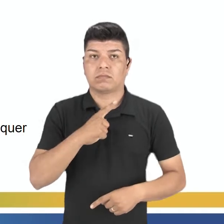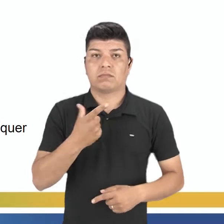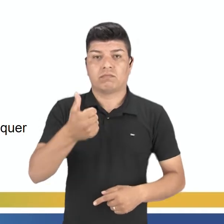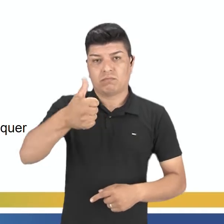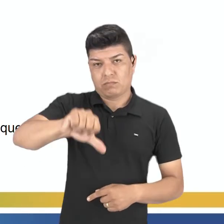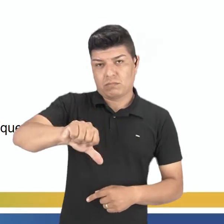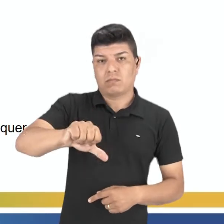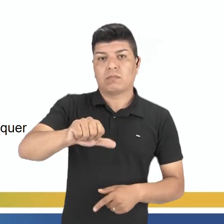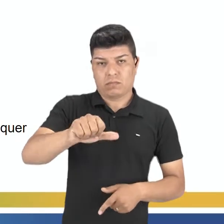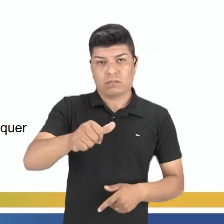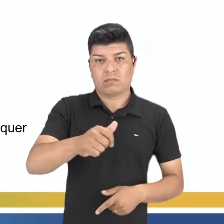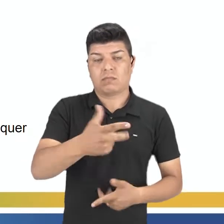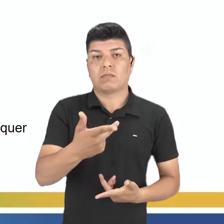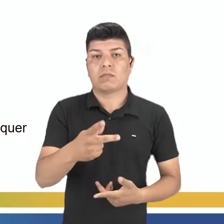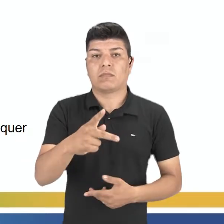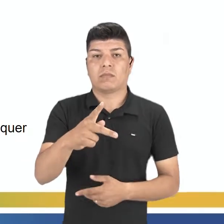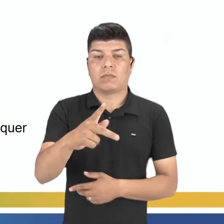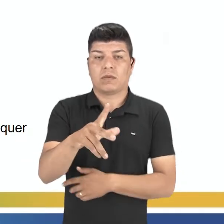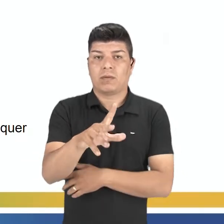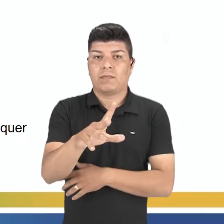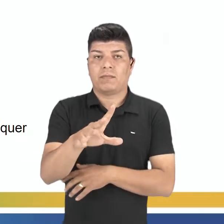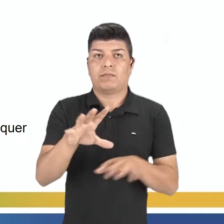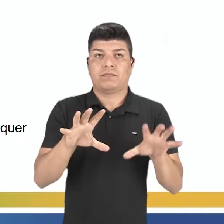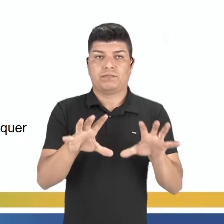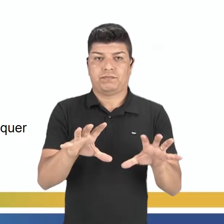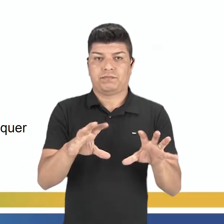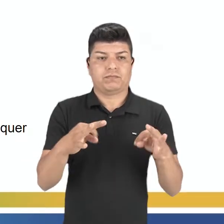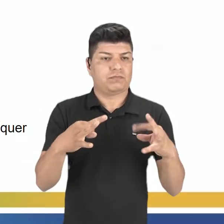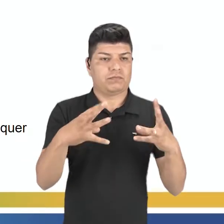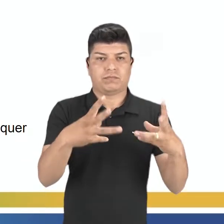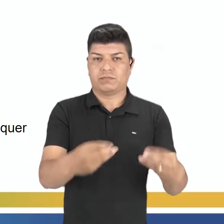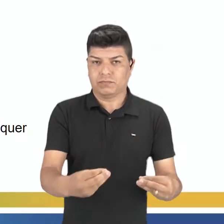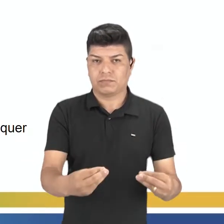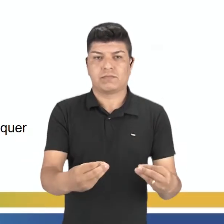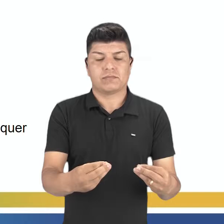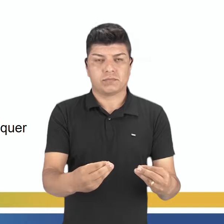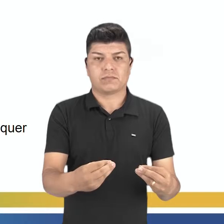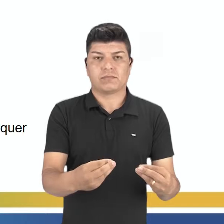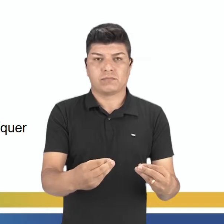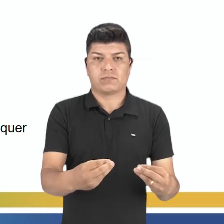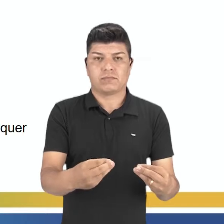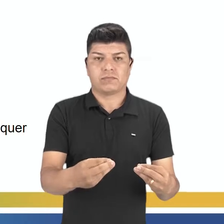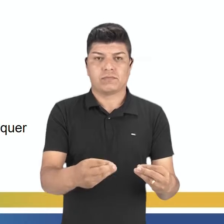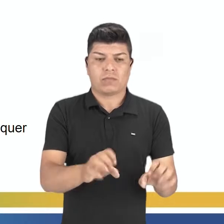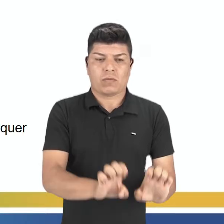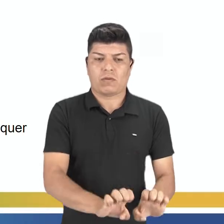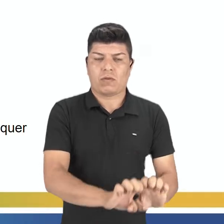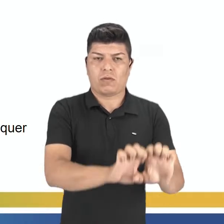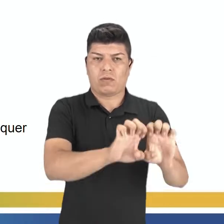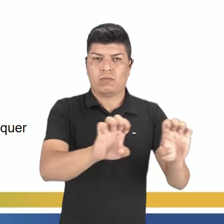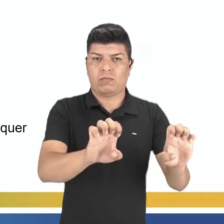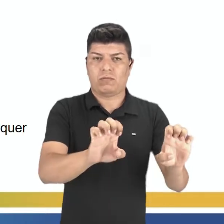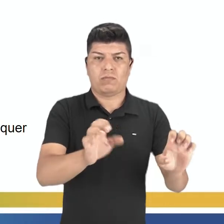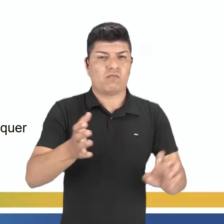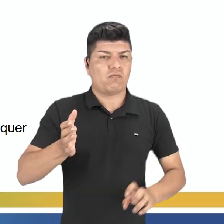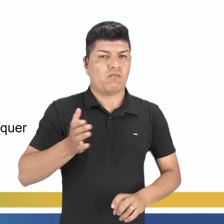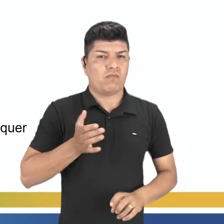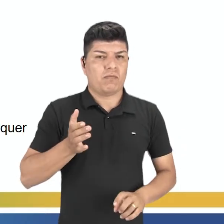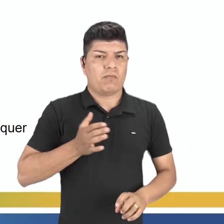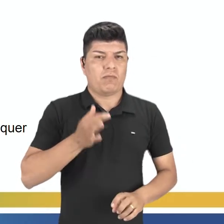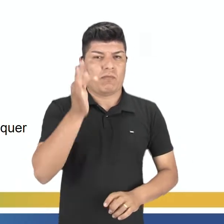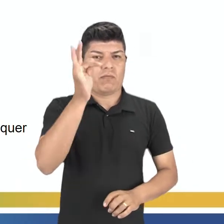né, público, no caso aí, sustentar praticamente toda a estrutura da